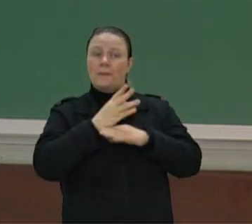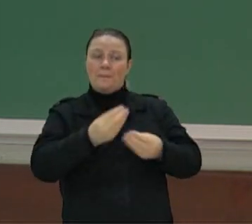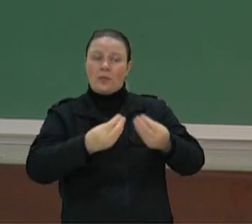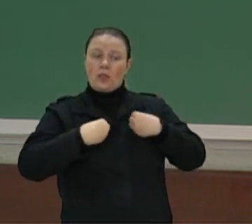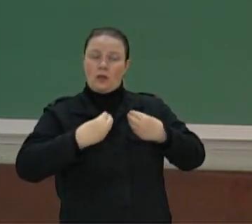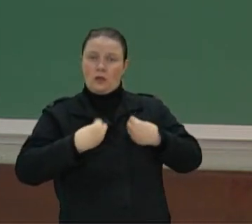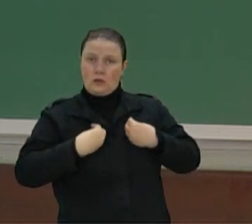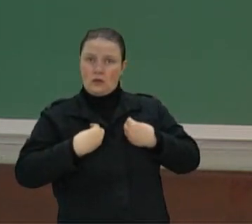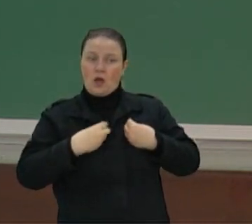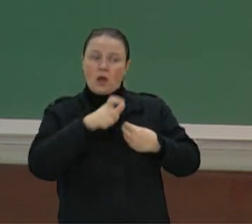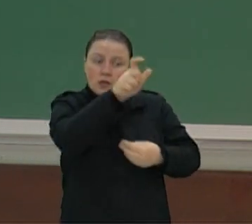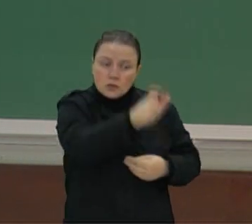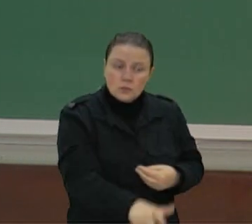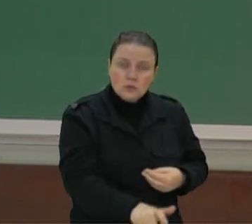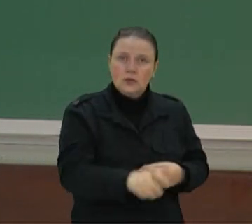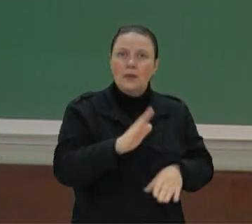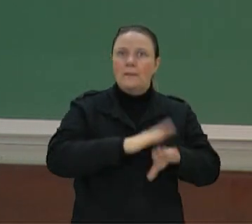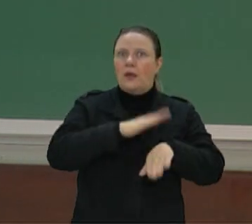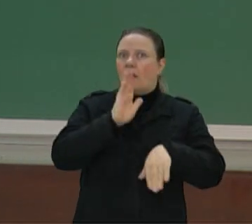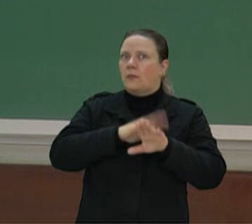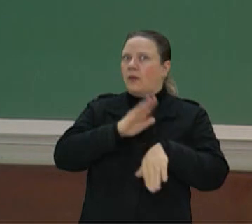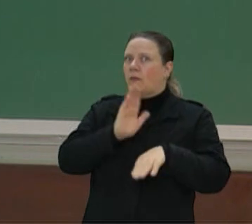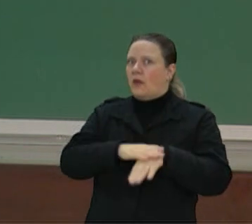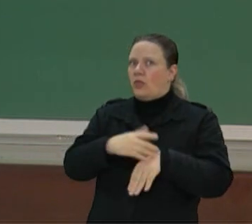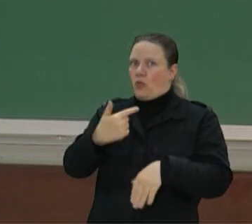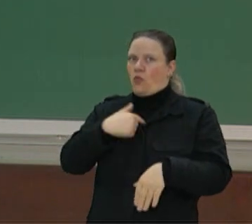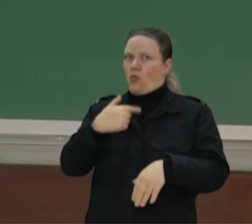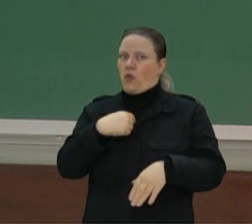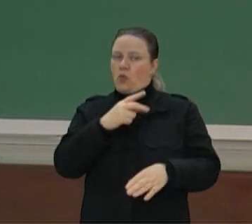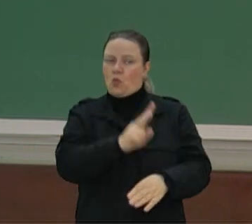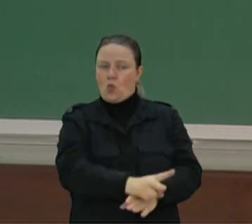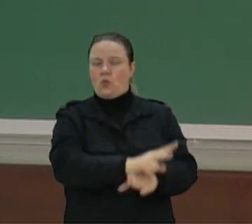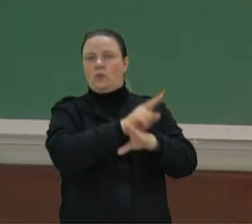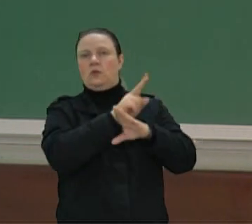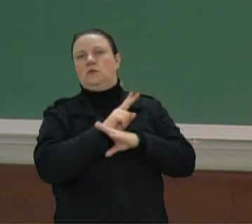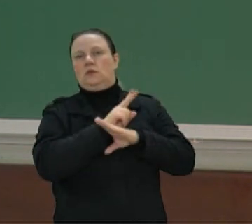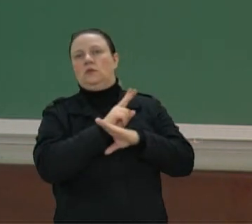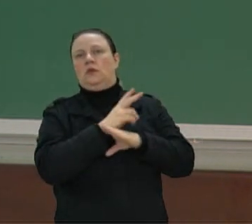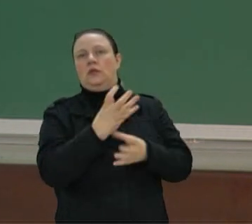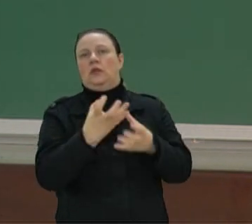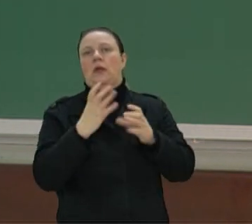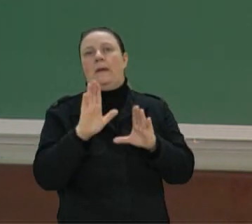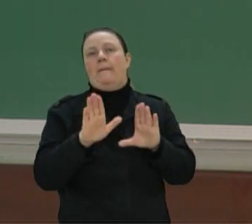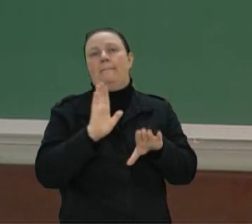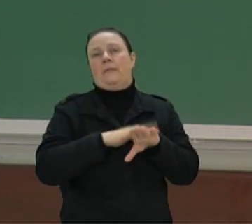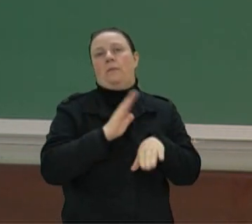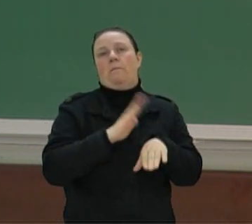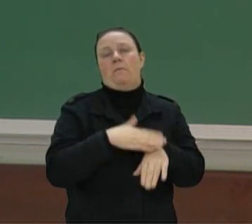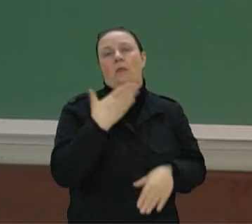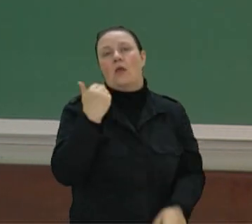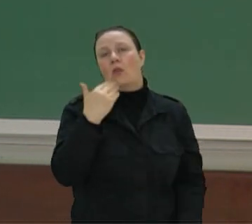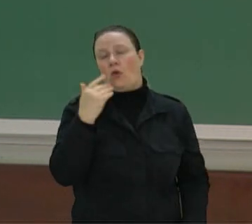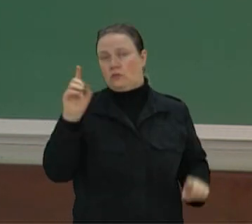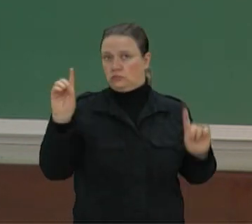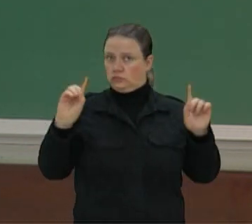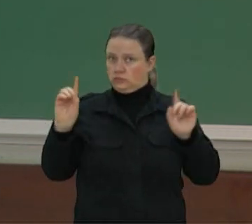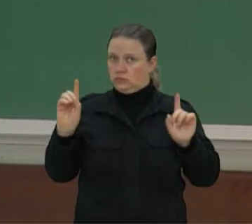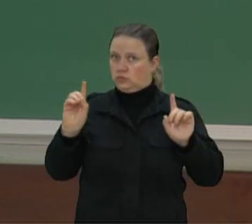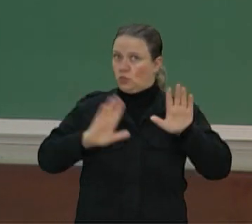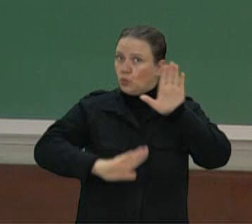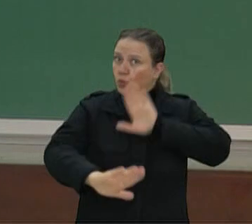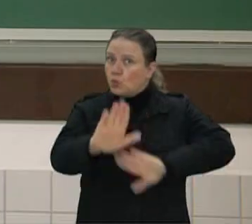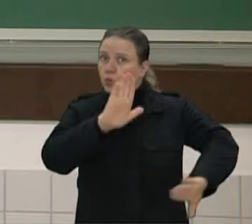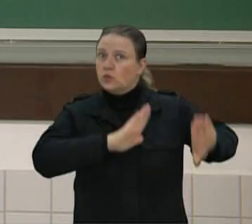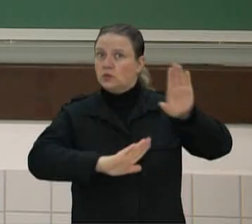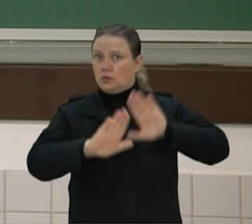dinheiro, ele quer mais dinheiro. Não é você que vai pegar emprestado e quer saber o que é mais vantajoso. Tomem cuidado